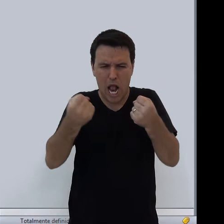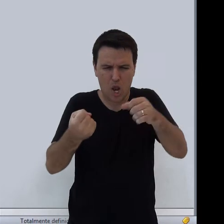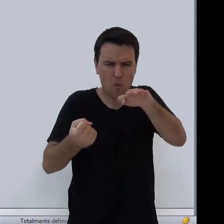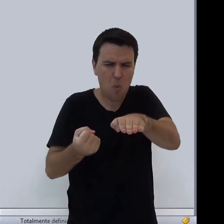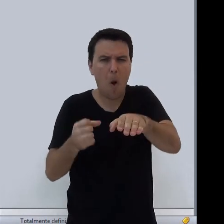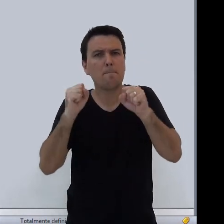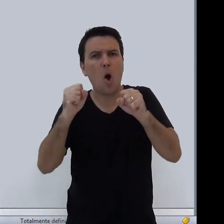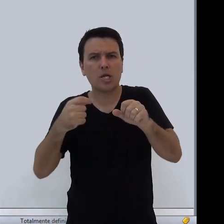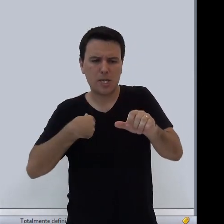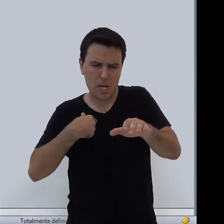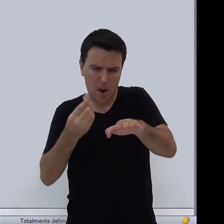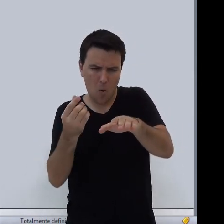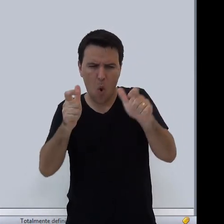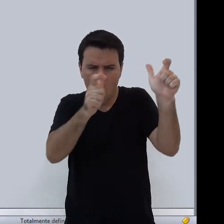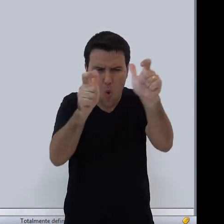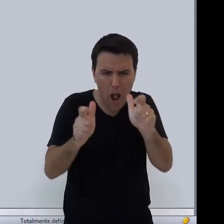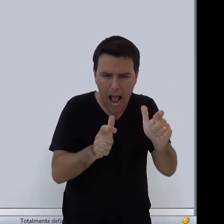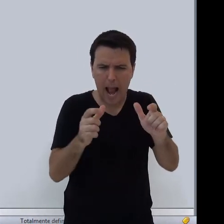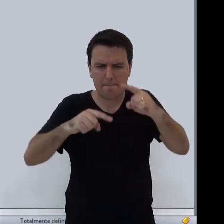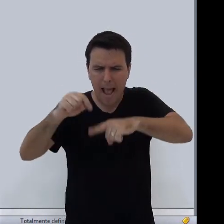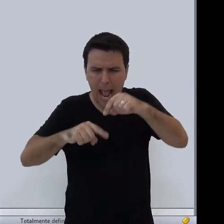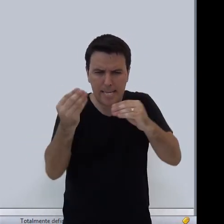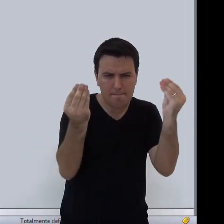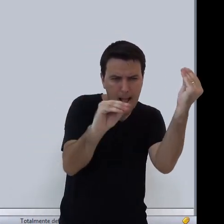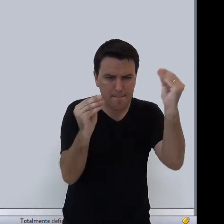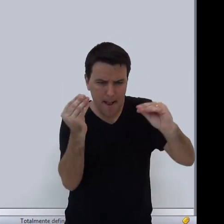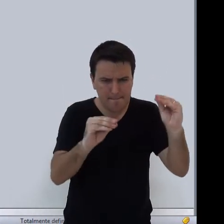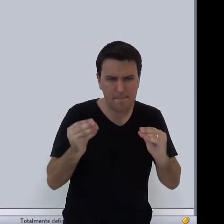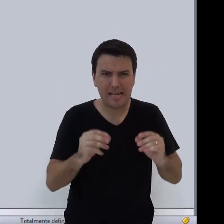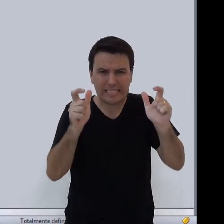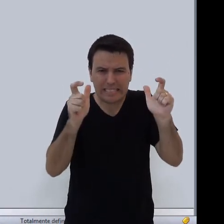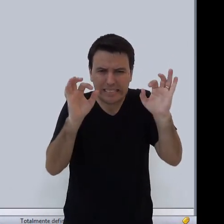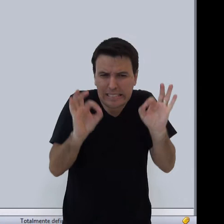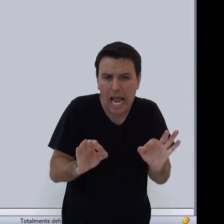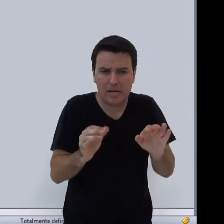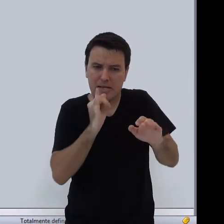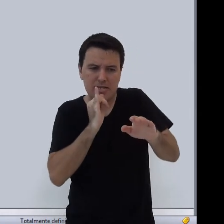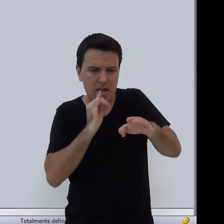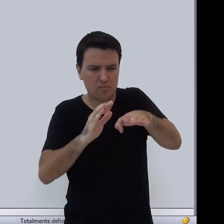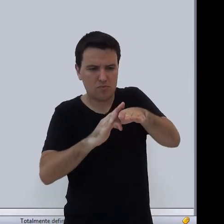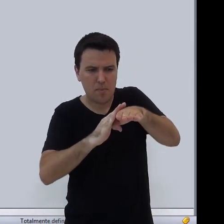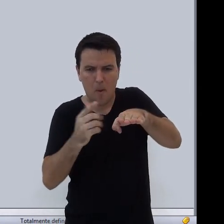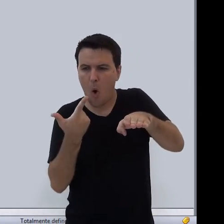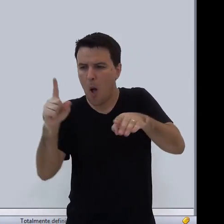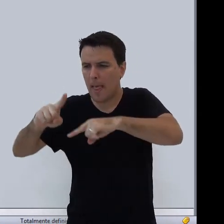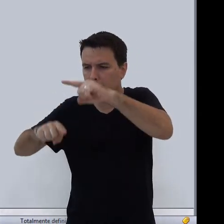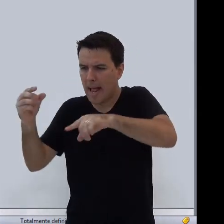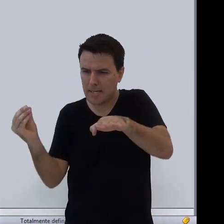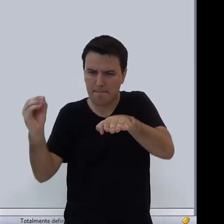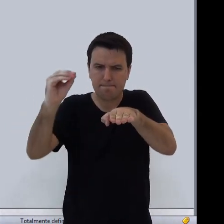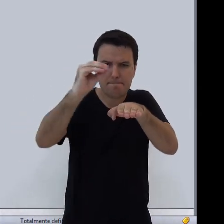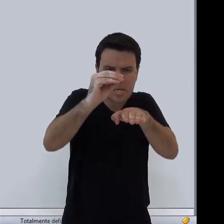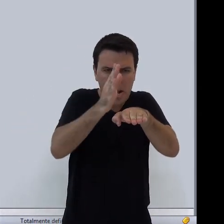querer posicionar as peças com uma relação entre elas, que as faces de algumas peças sejam